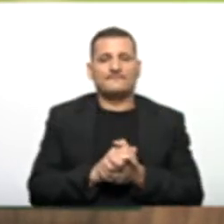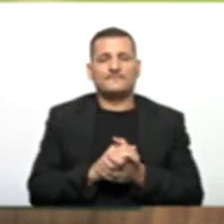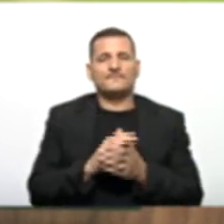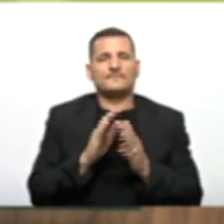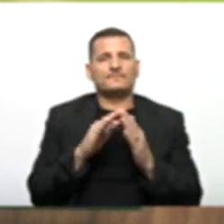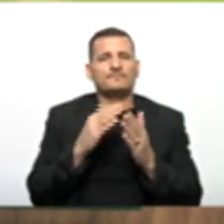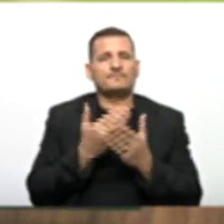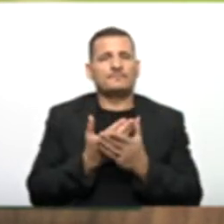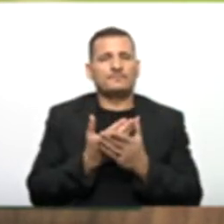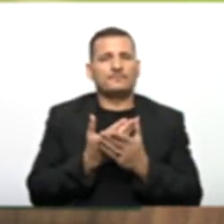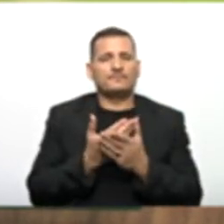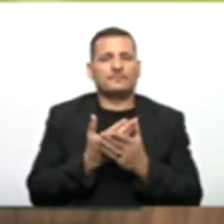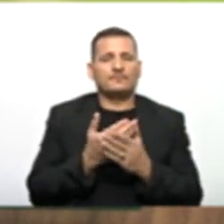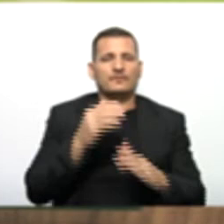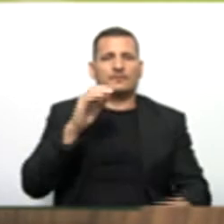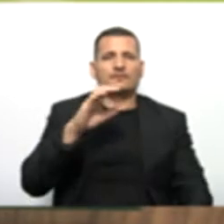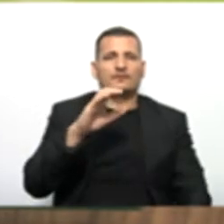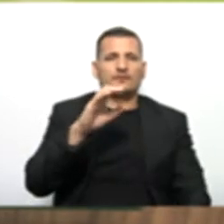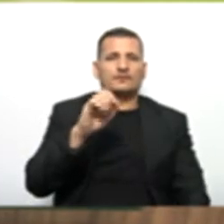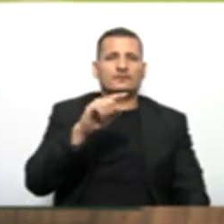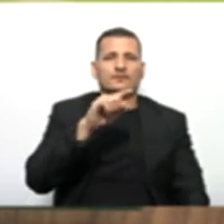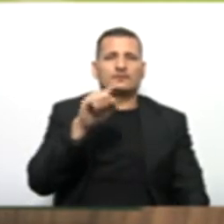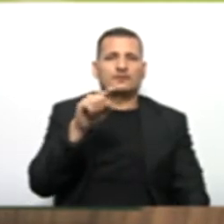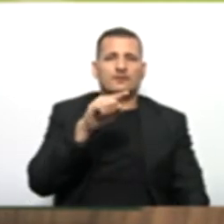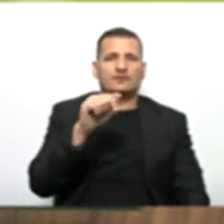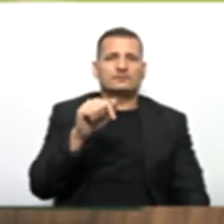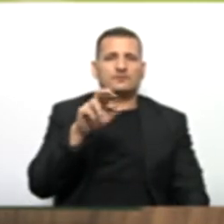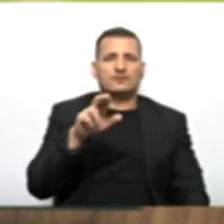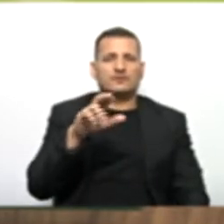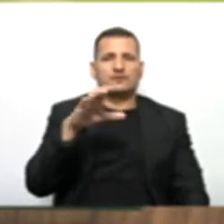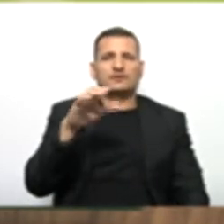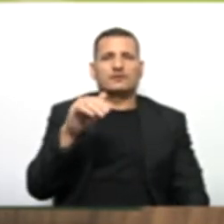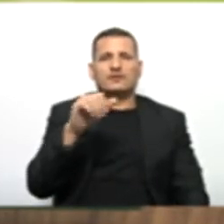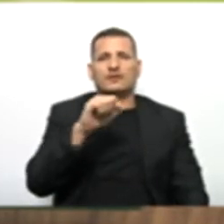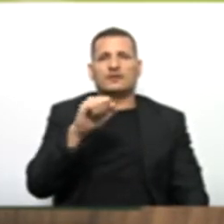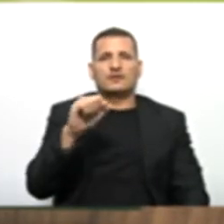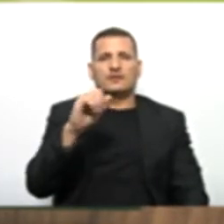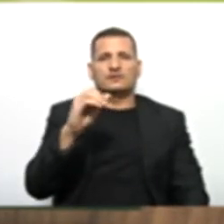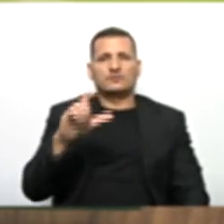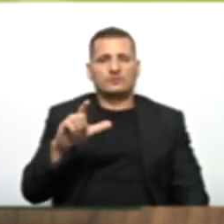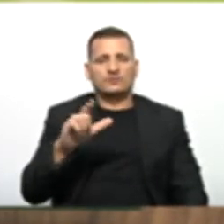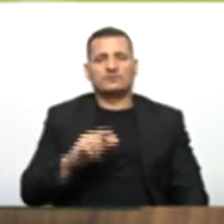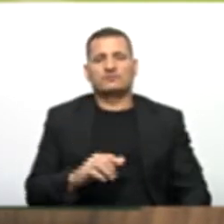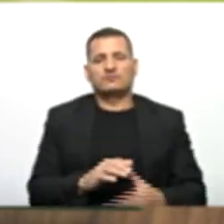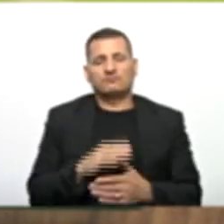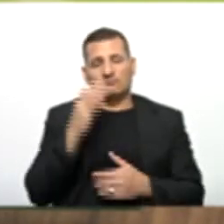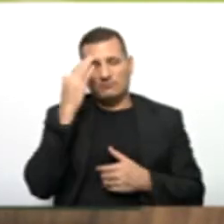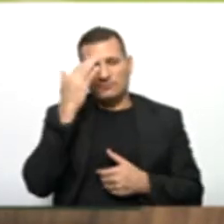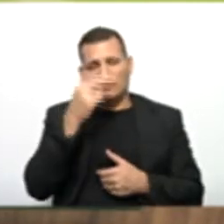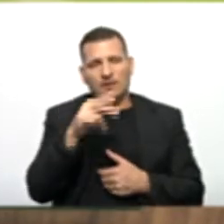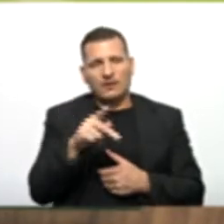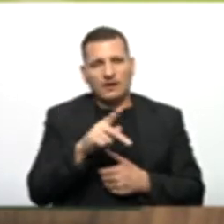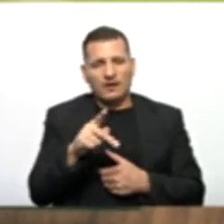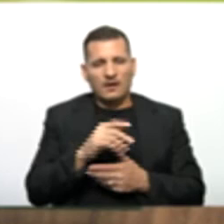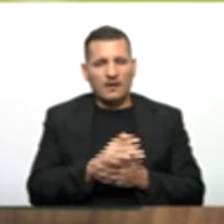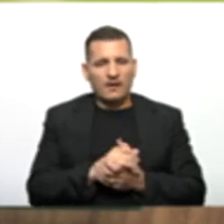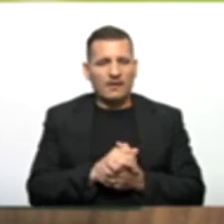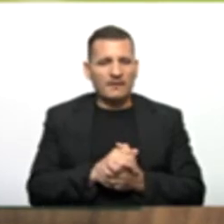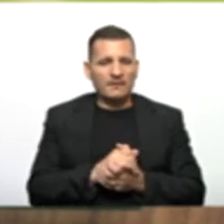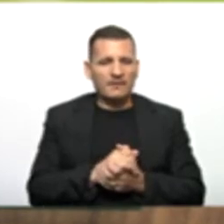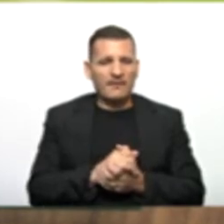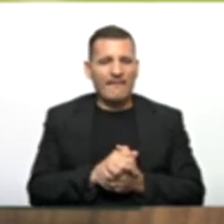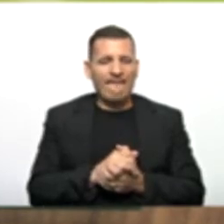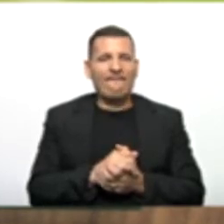Alunos da escola César Freitas Cassol, agradecendo aos professores que estão dando aula, né, e pedindo aquele aluno, inclusive